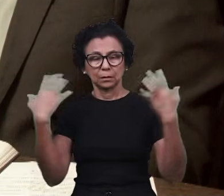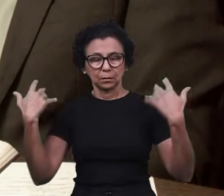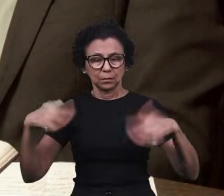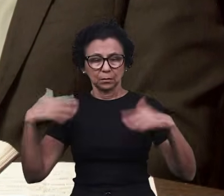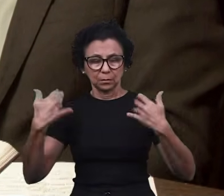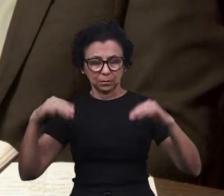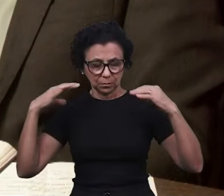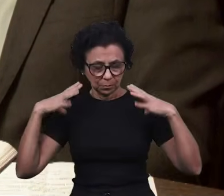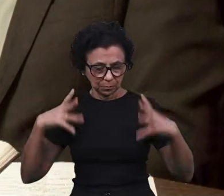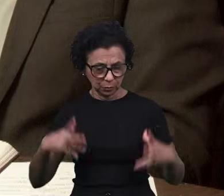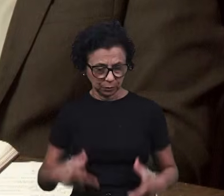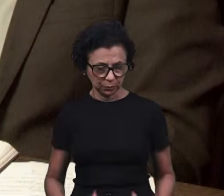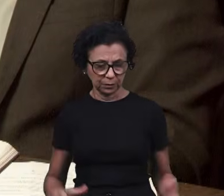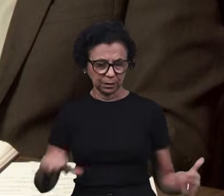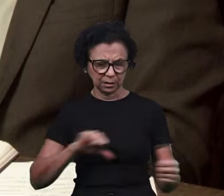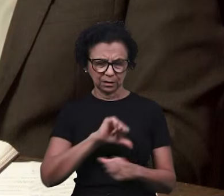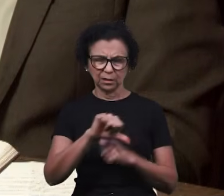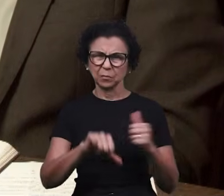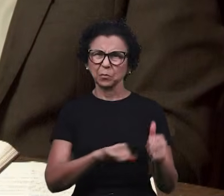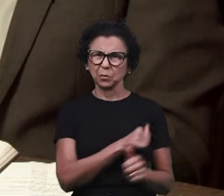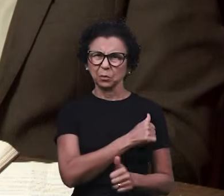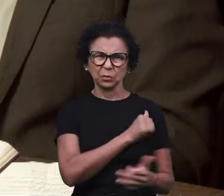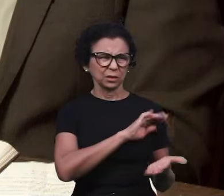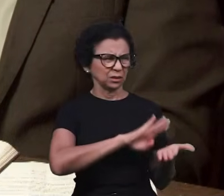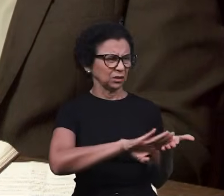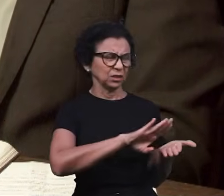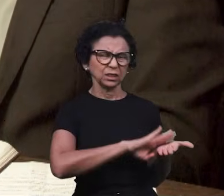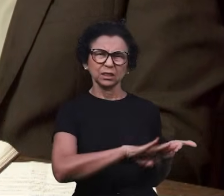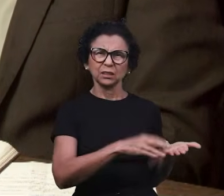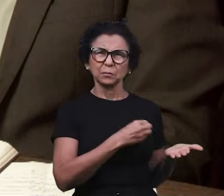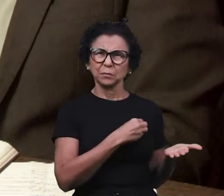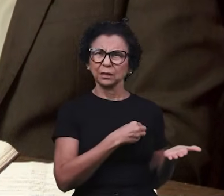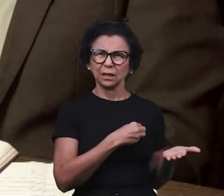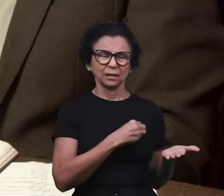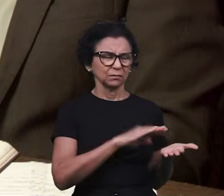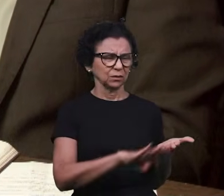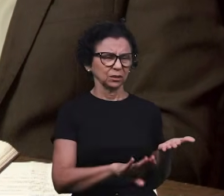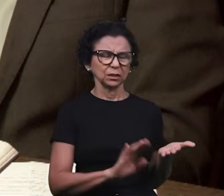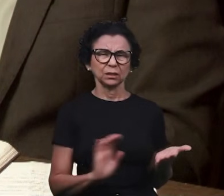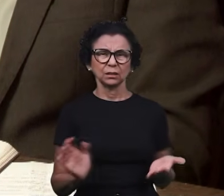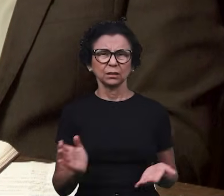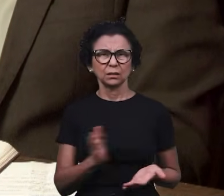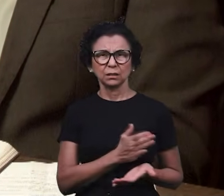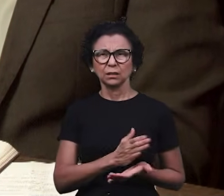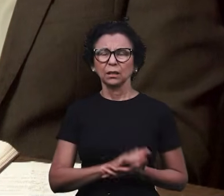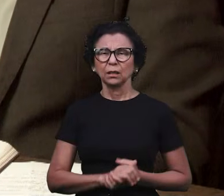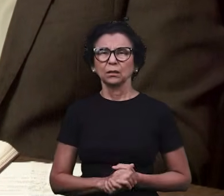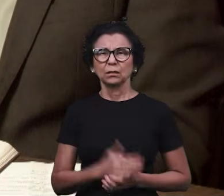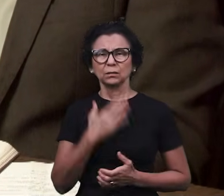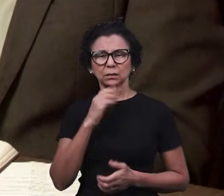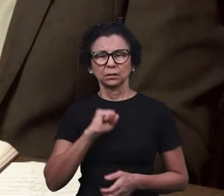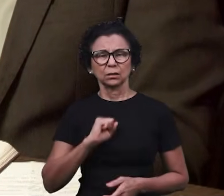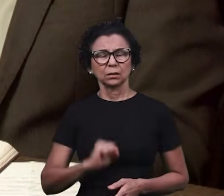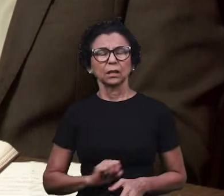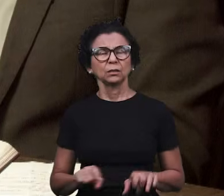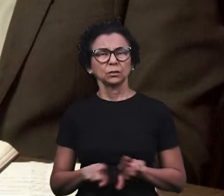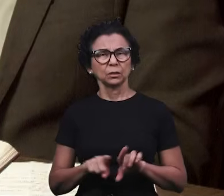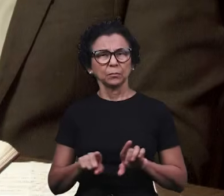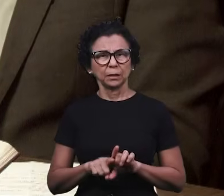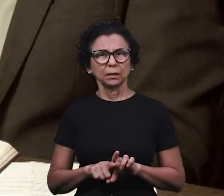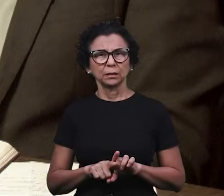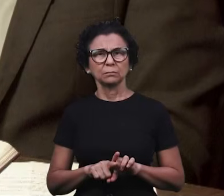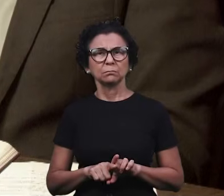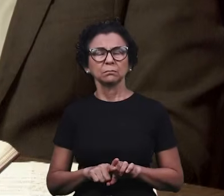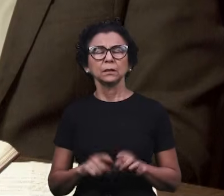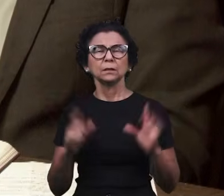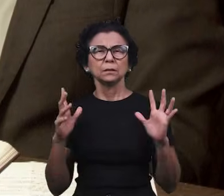ela transforma o homem, ela tira a impureza. Então eles foram lavados. E nós somos lavados, transformados pela palavra de Deus.